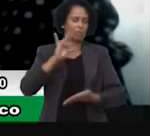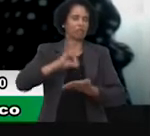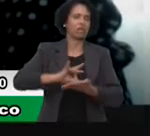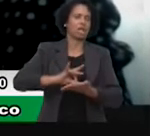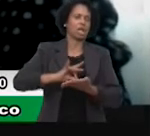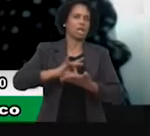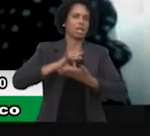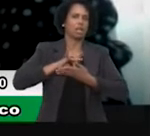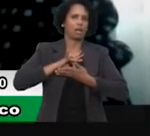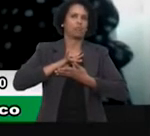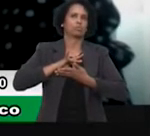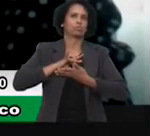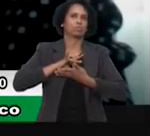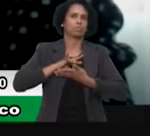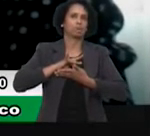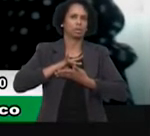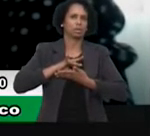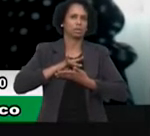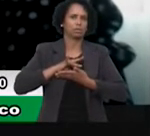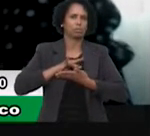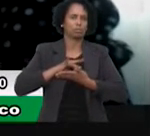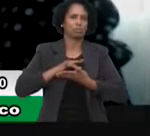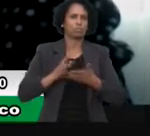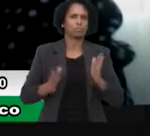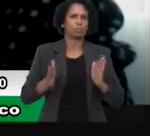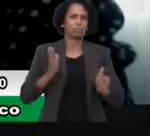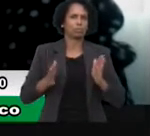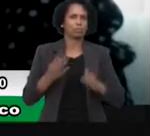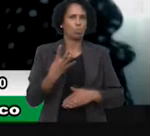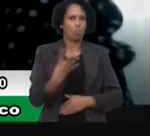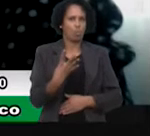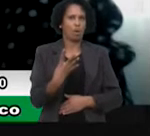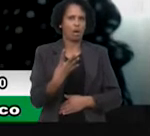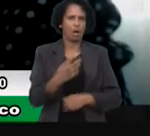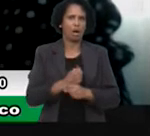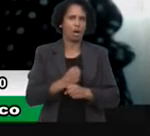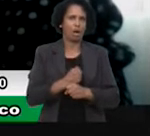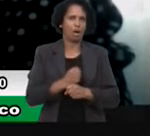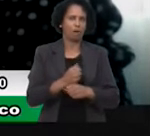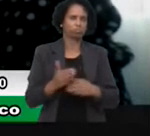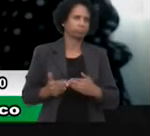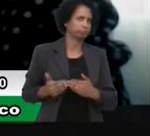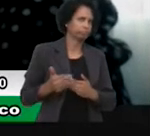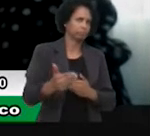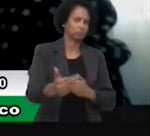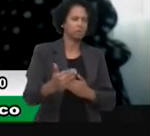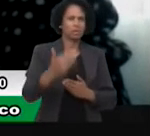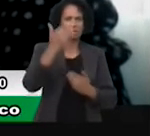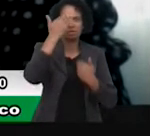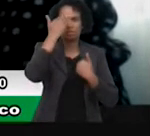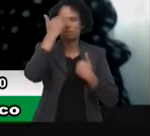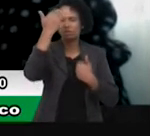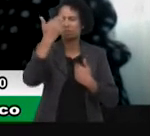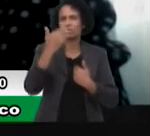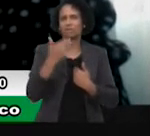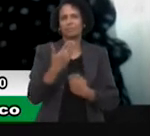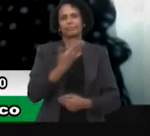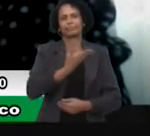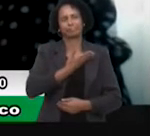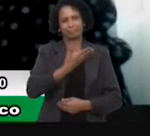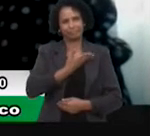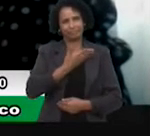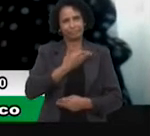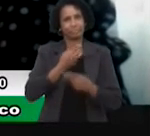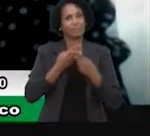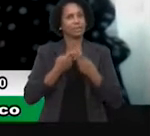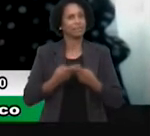durante todo o período do mandato. Agradecer aos colegas também, que tiveram bastante paciência.